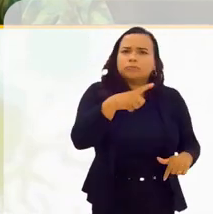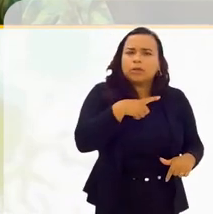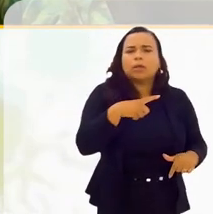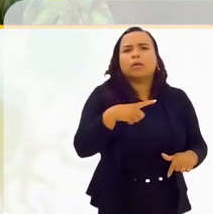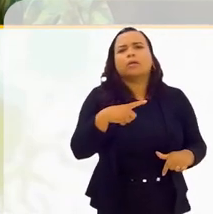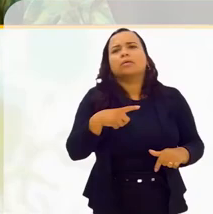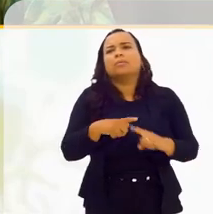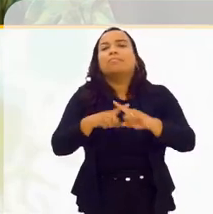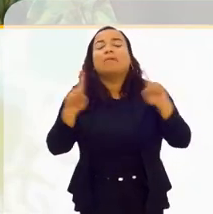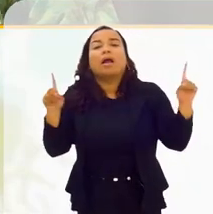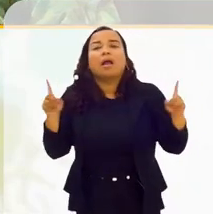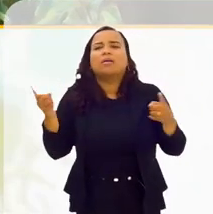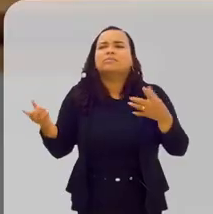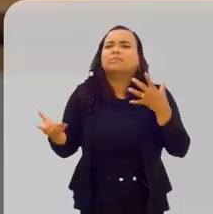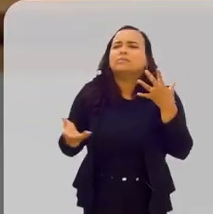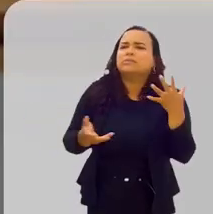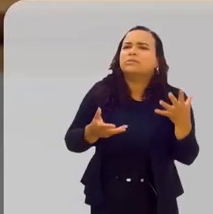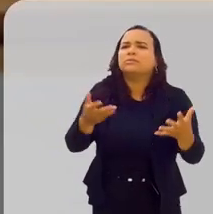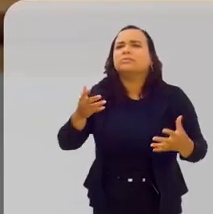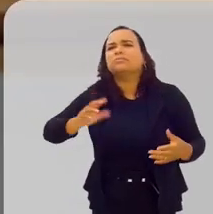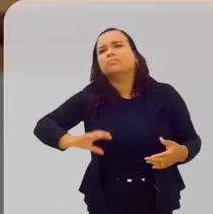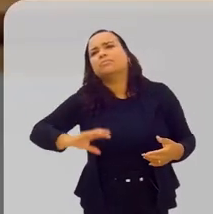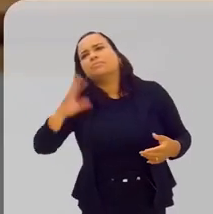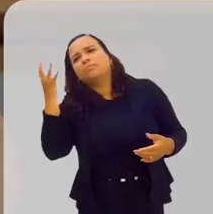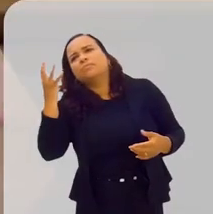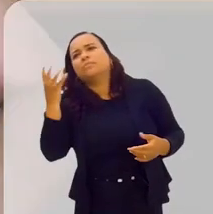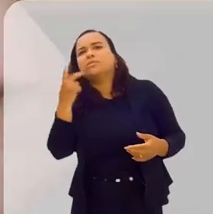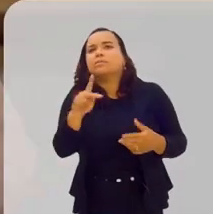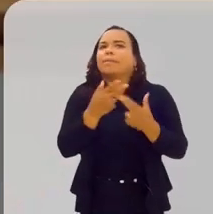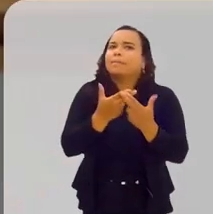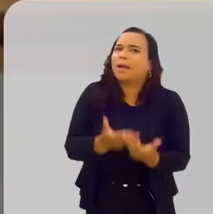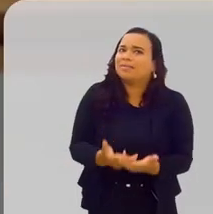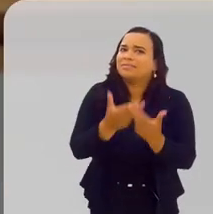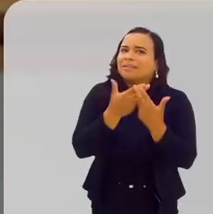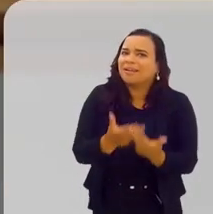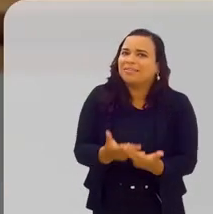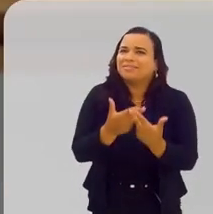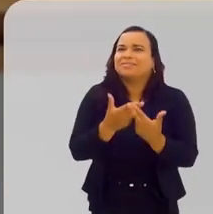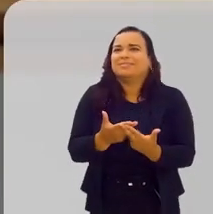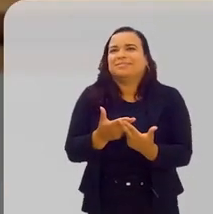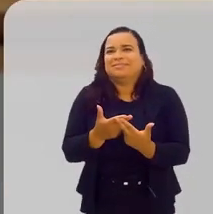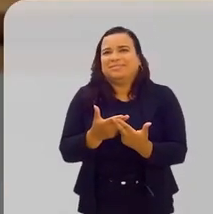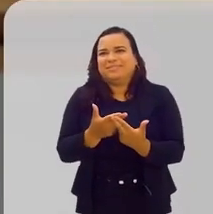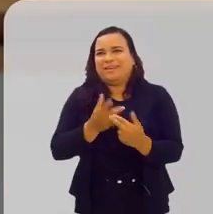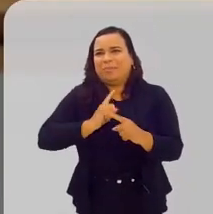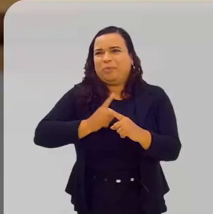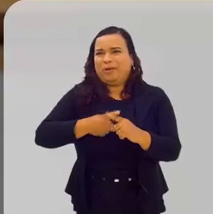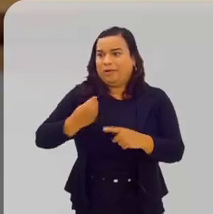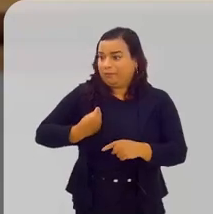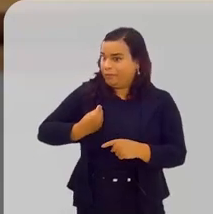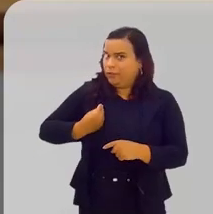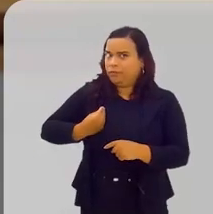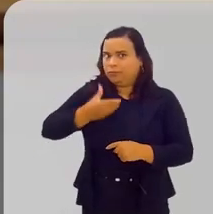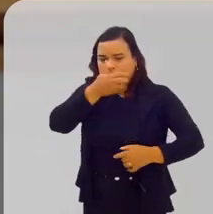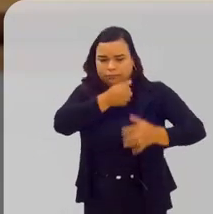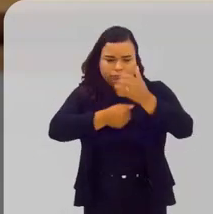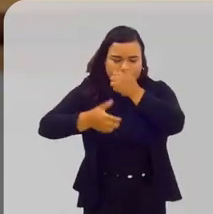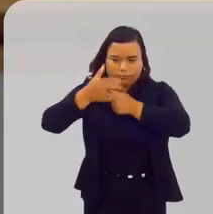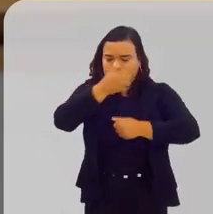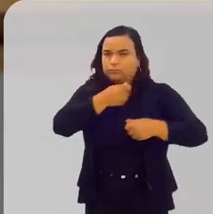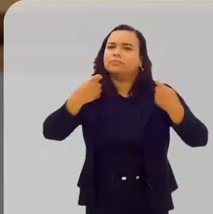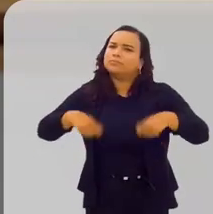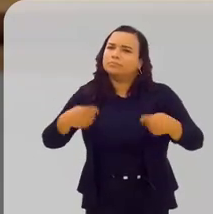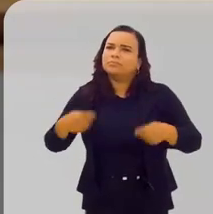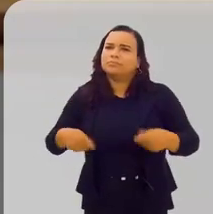um trabalho e aí de repente a paciência porque você tem que estar vivo antes